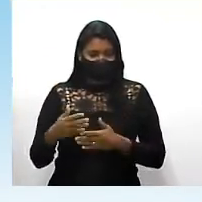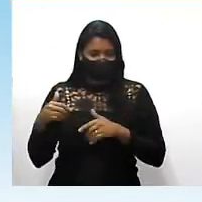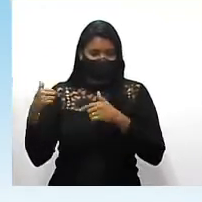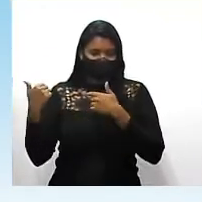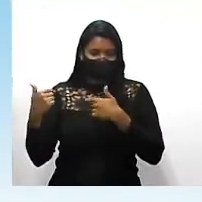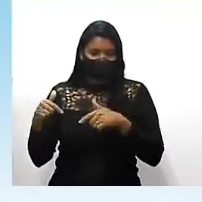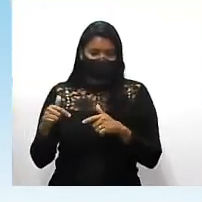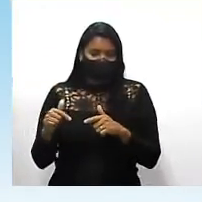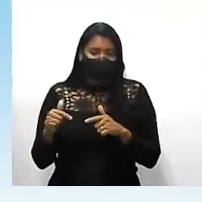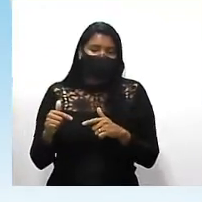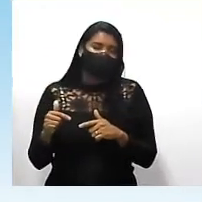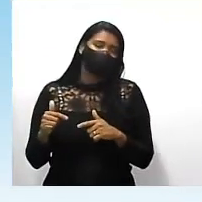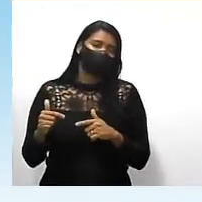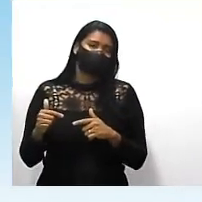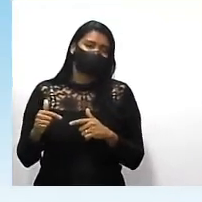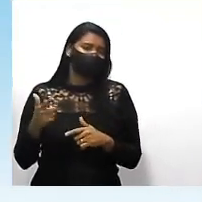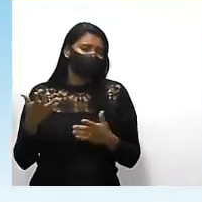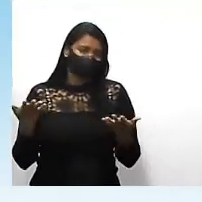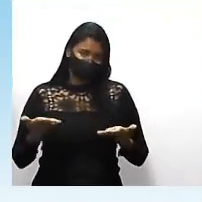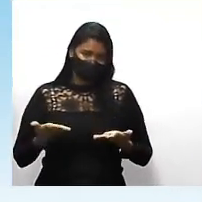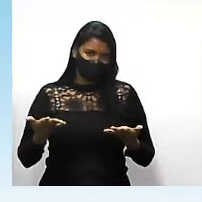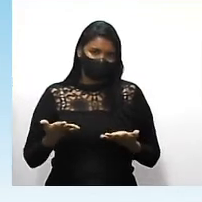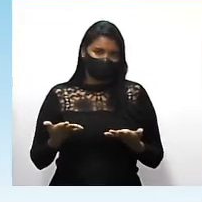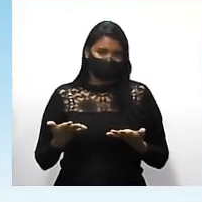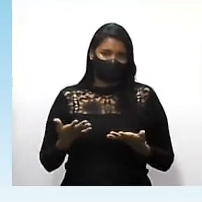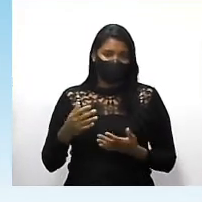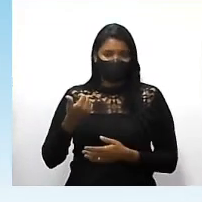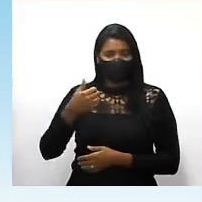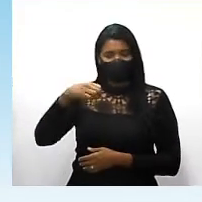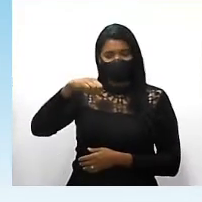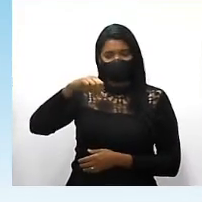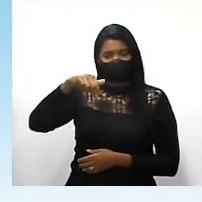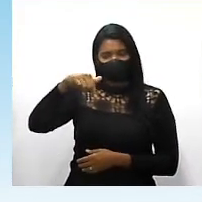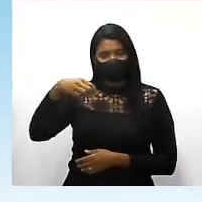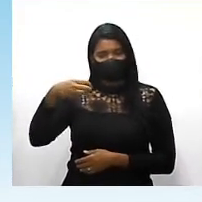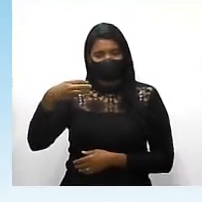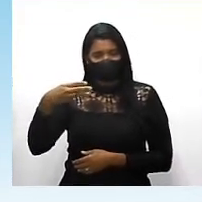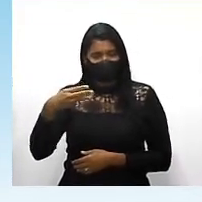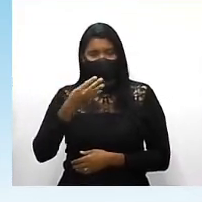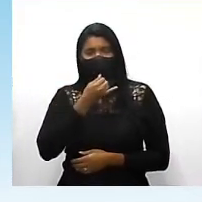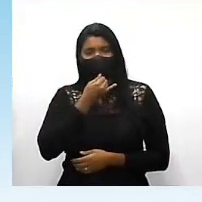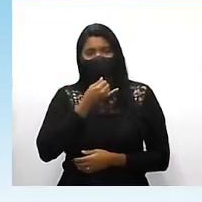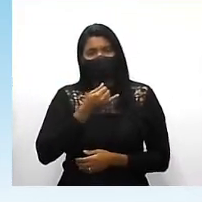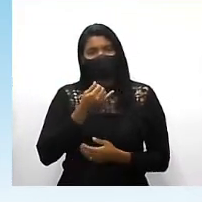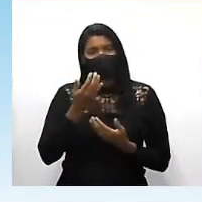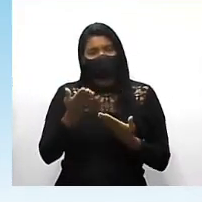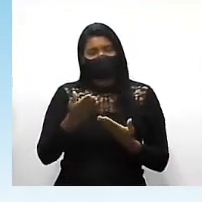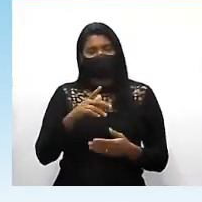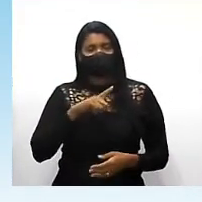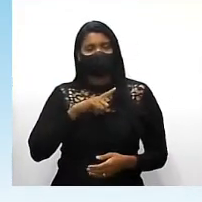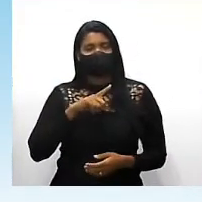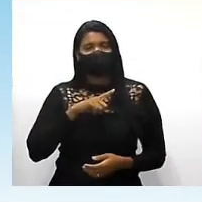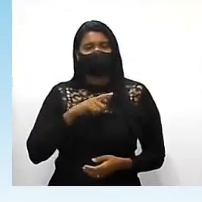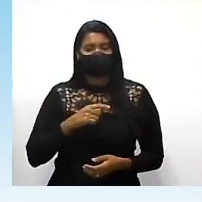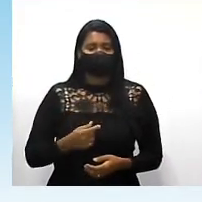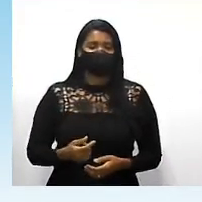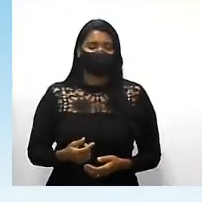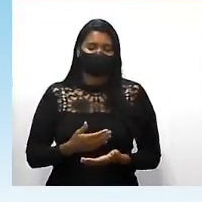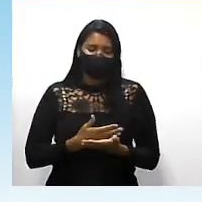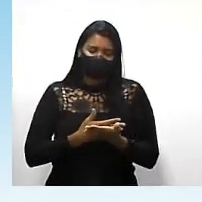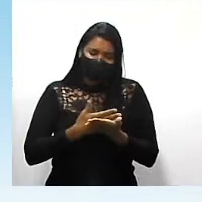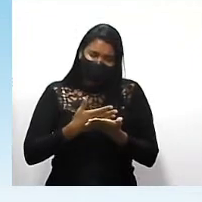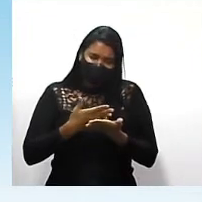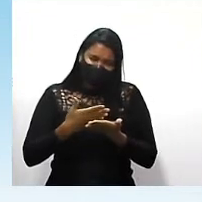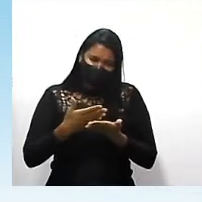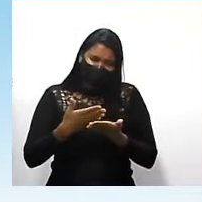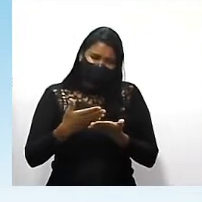não foi de agora. Desde 1973, por exemplo, você tem quando começou